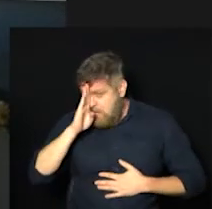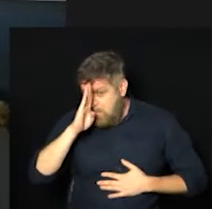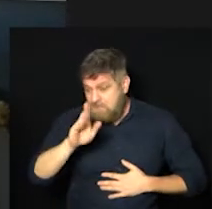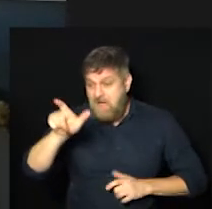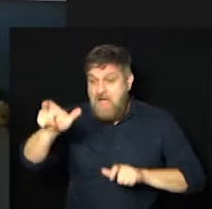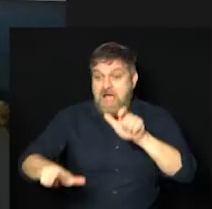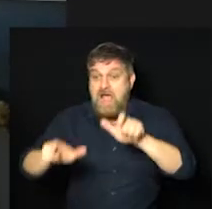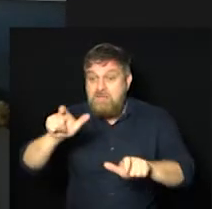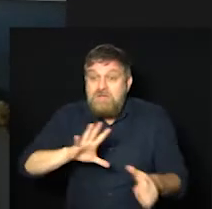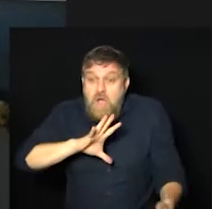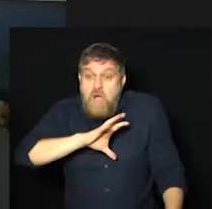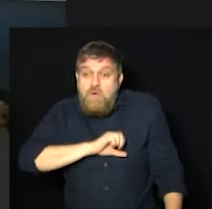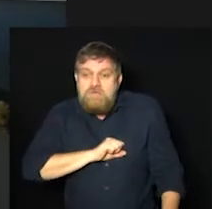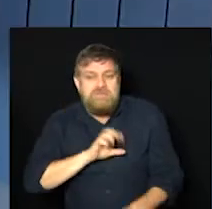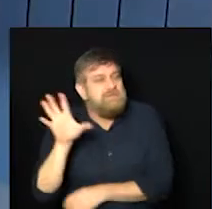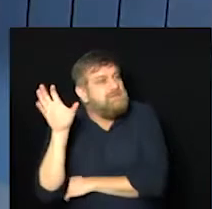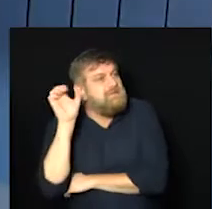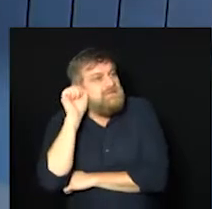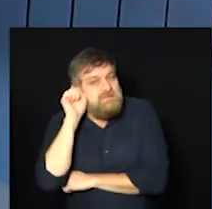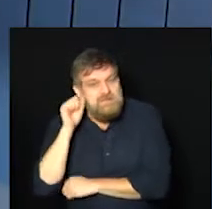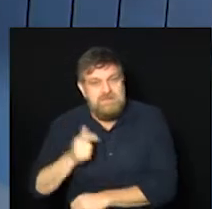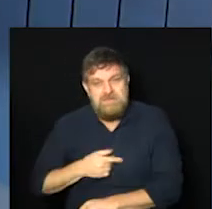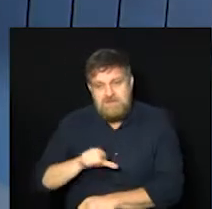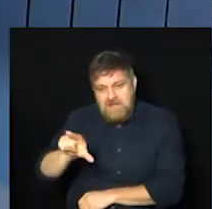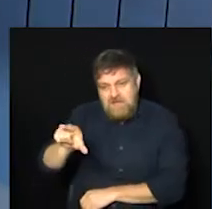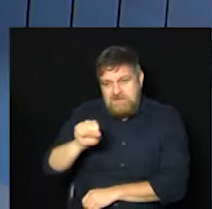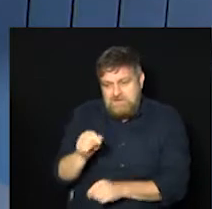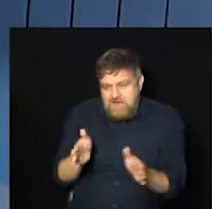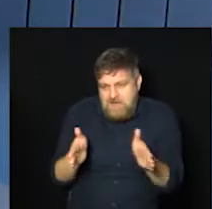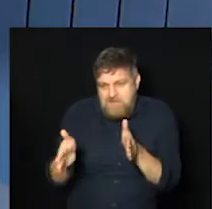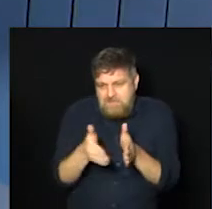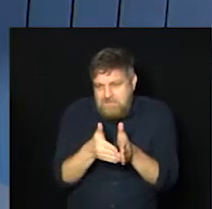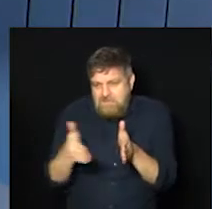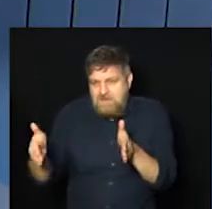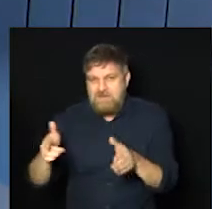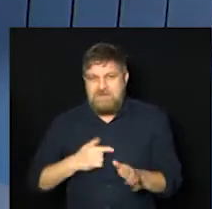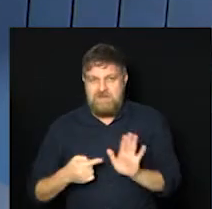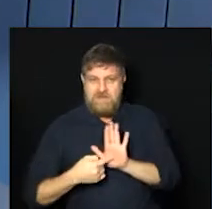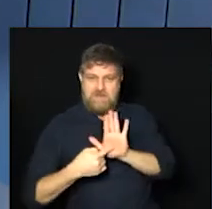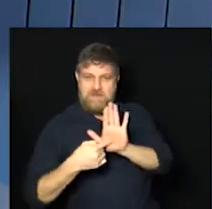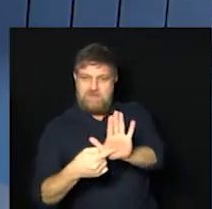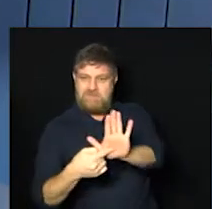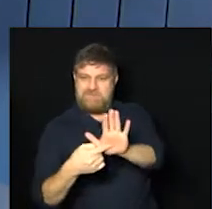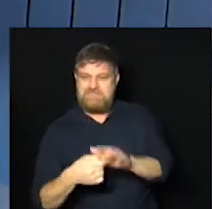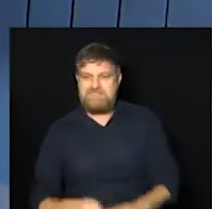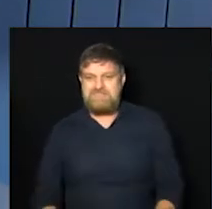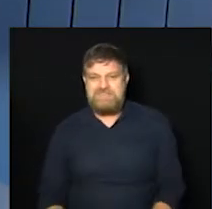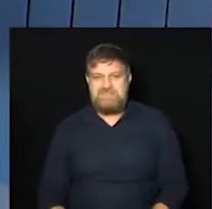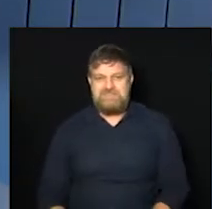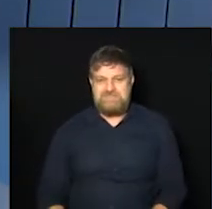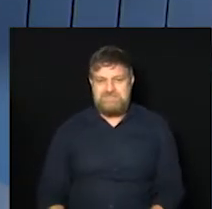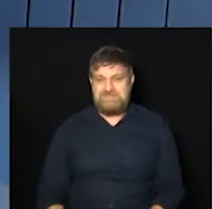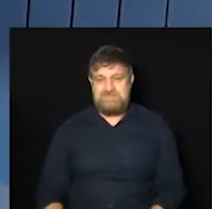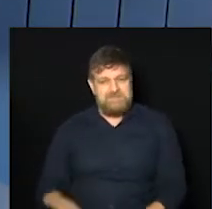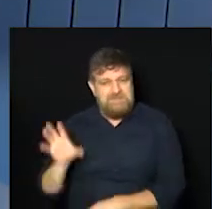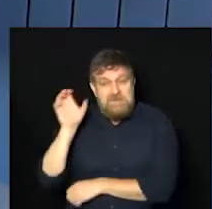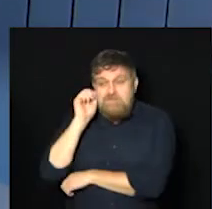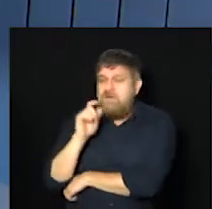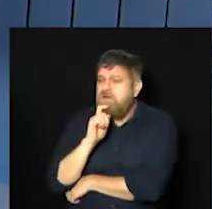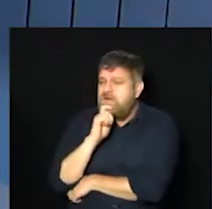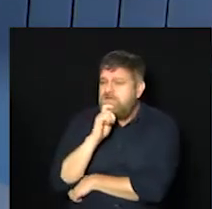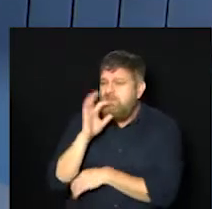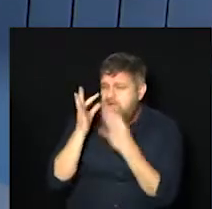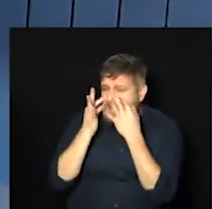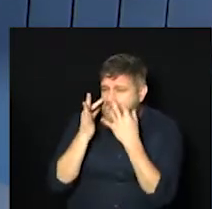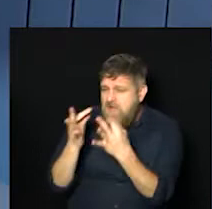agradar o público. Nós separamos até um trechinho, vou pedir para a gente colocar então, para poder escutá-la então. Bom,